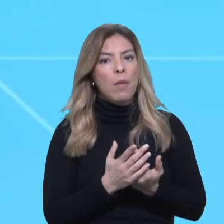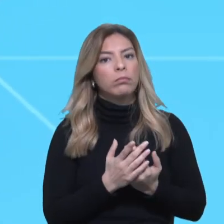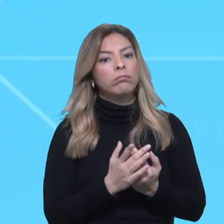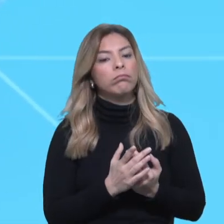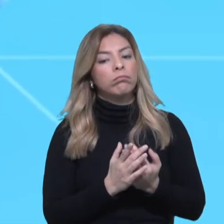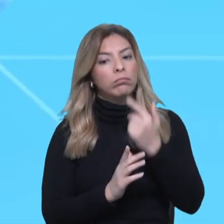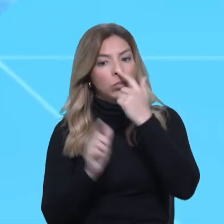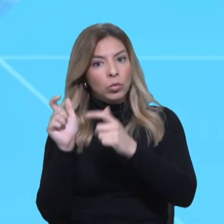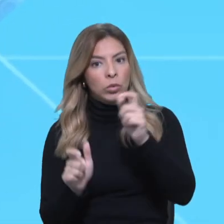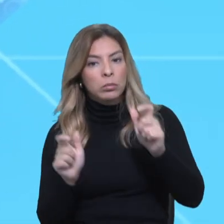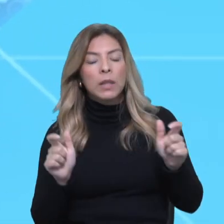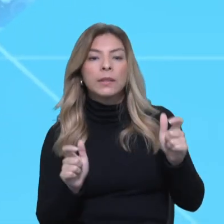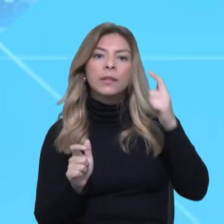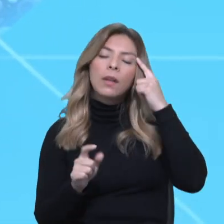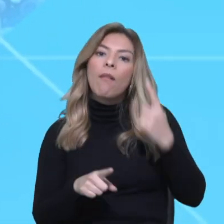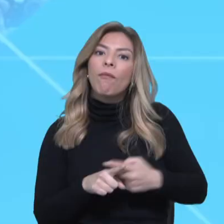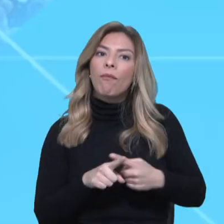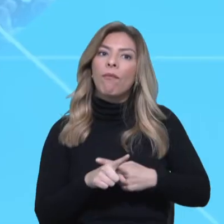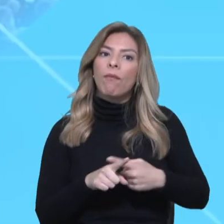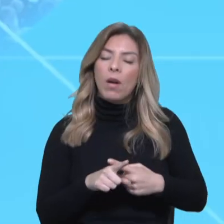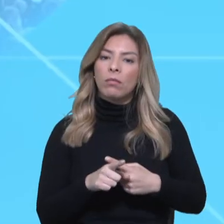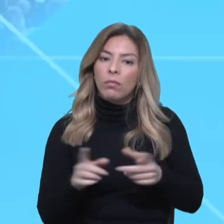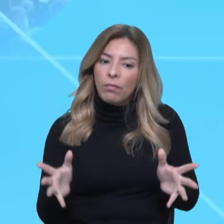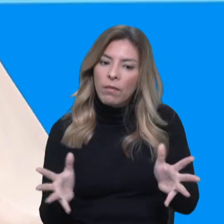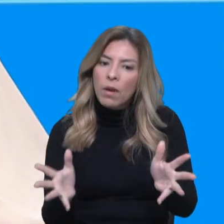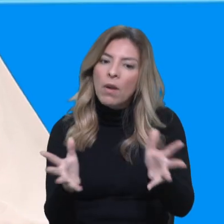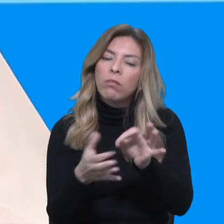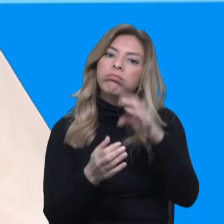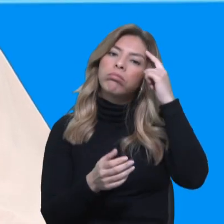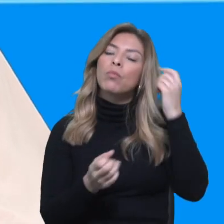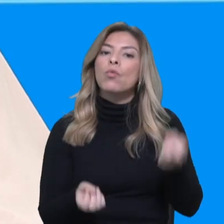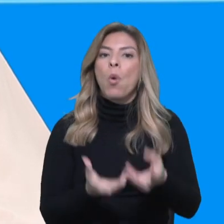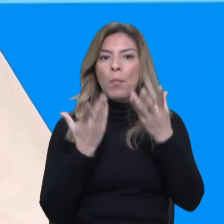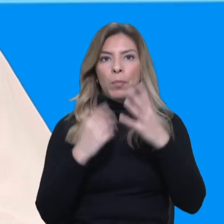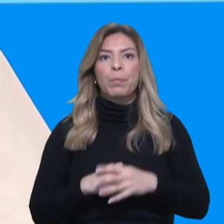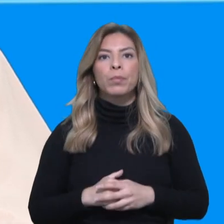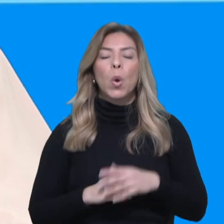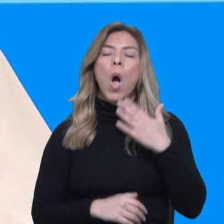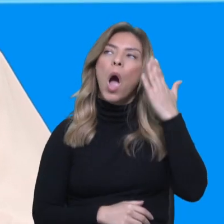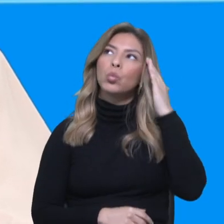religiosos no ânimo para essa caminhada inacabada? Eu acho que é